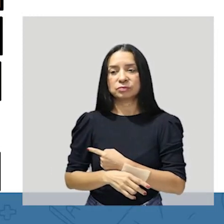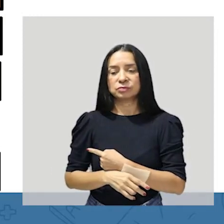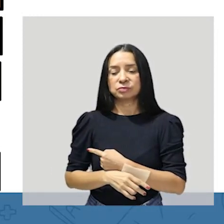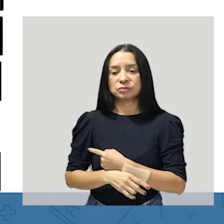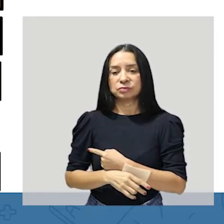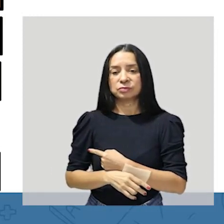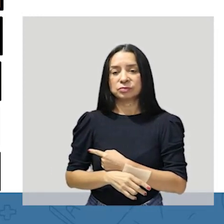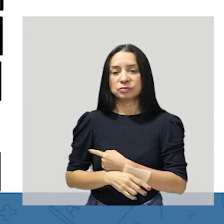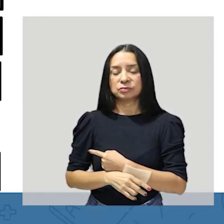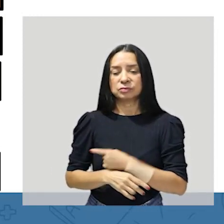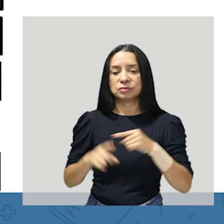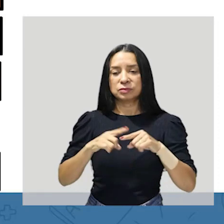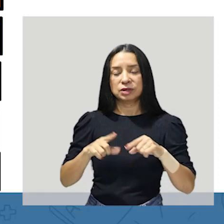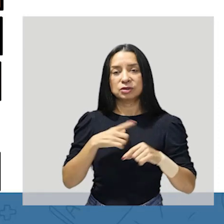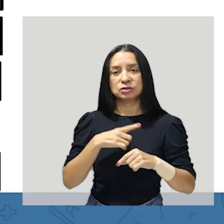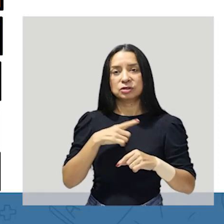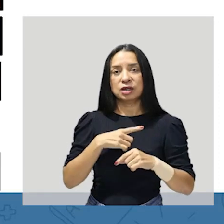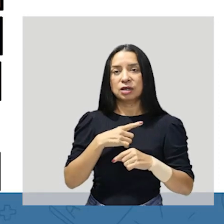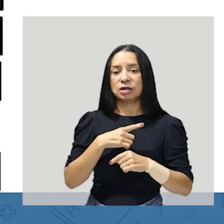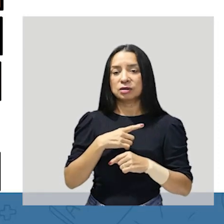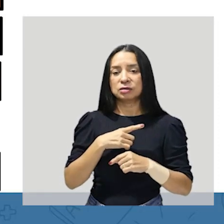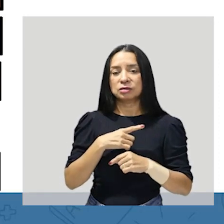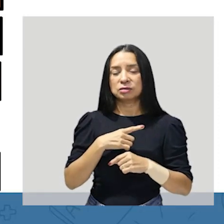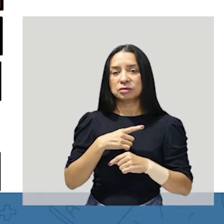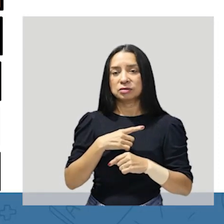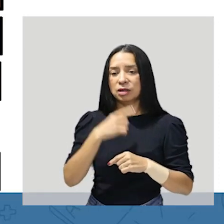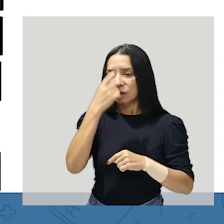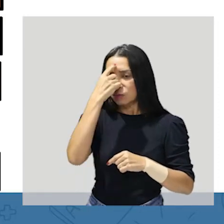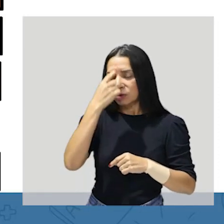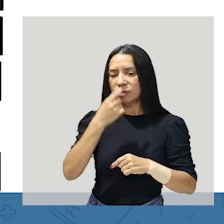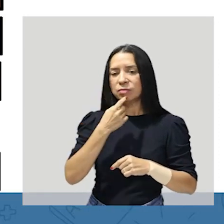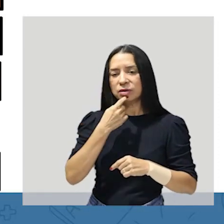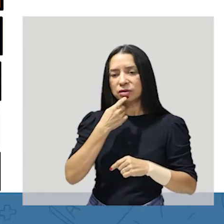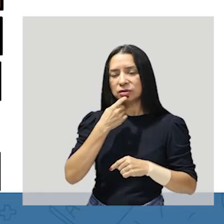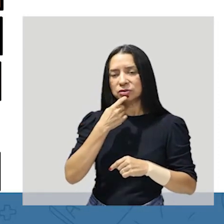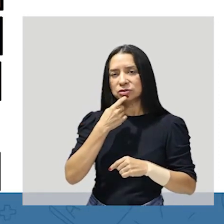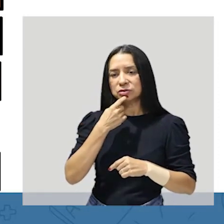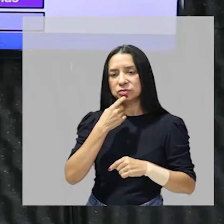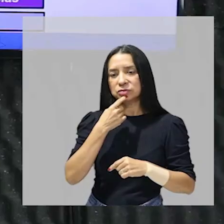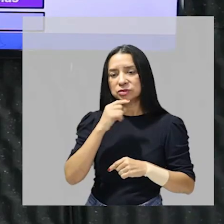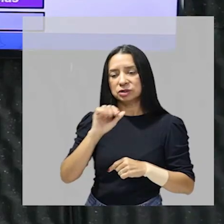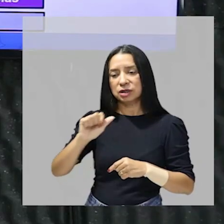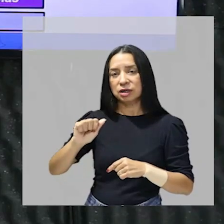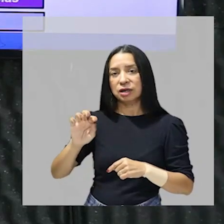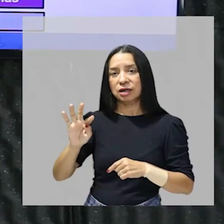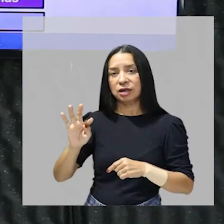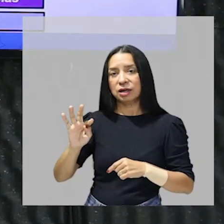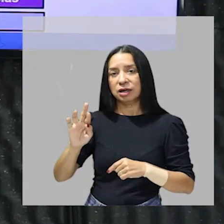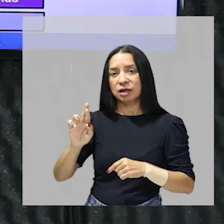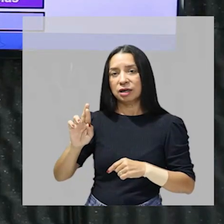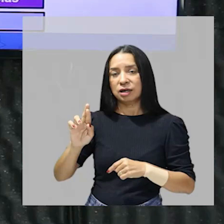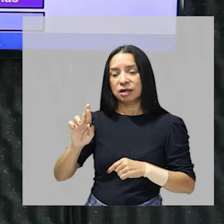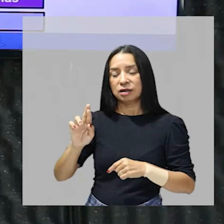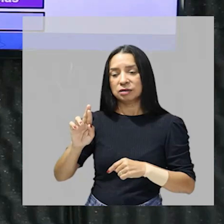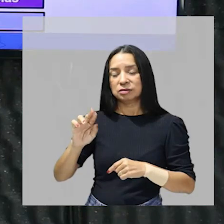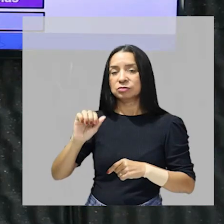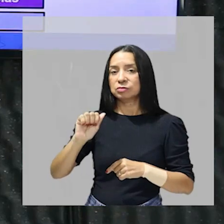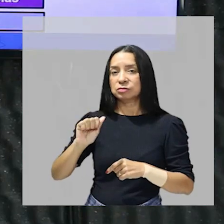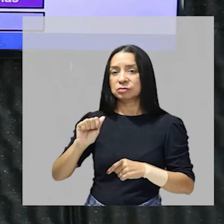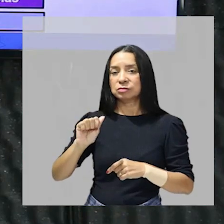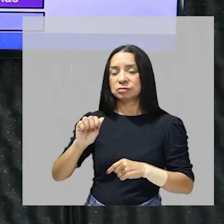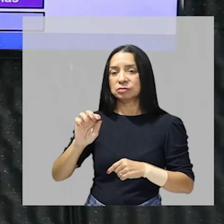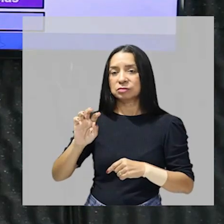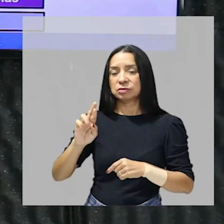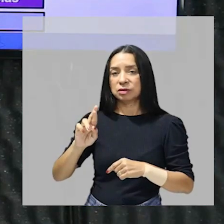nessa aula, mas eu tenho uma foto do Arthur Zanetti, participando das disputas